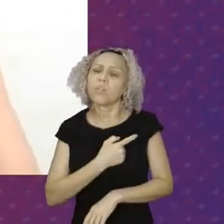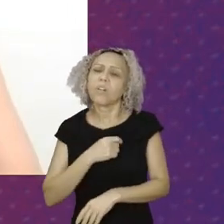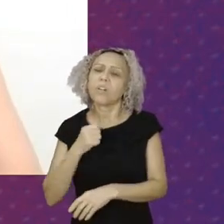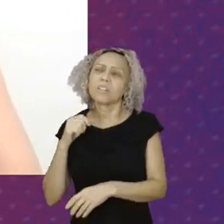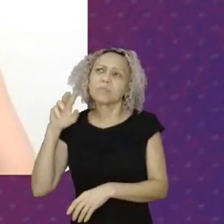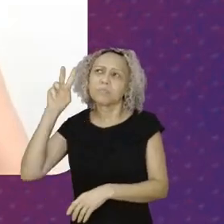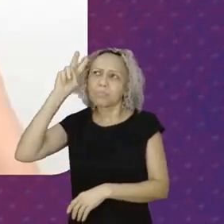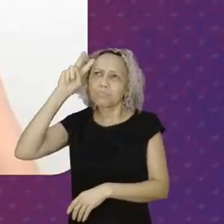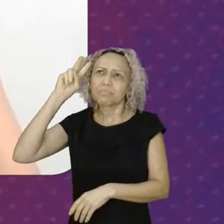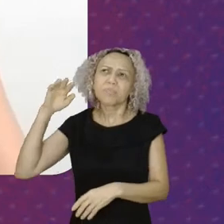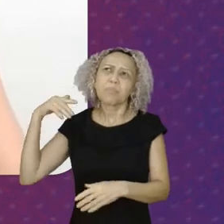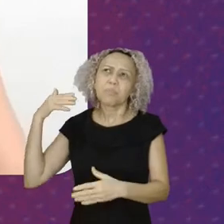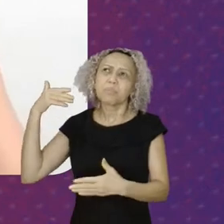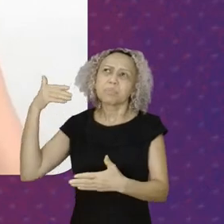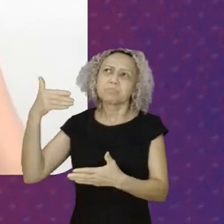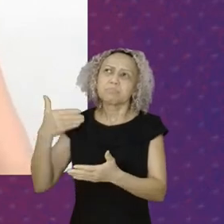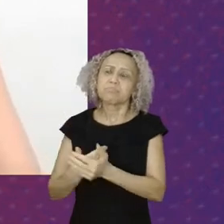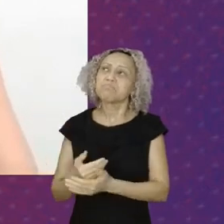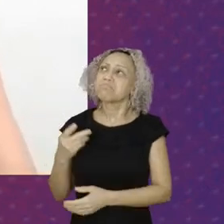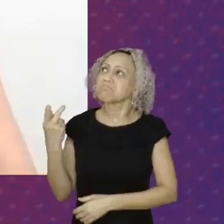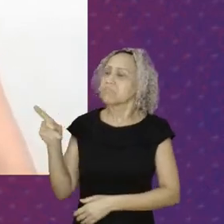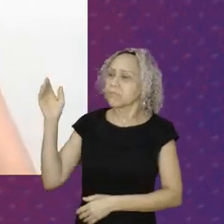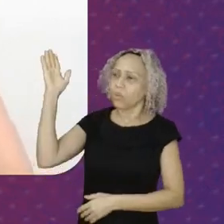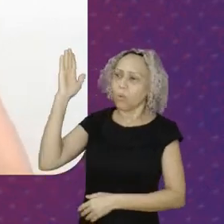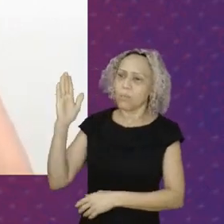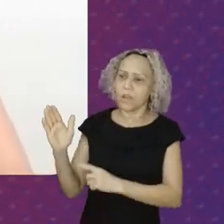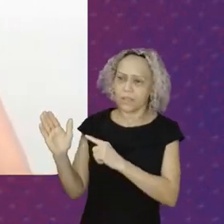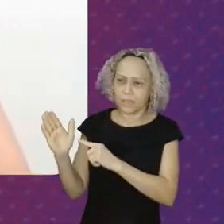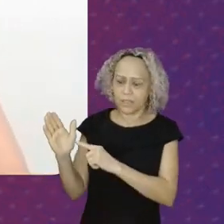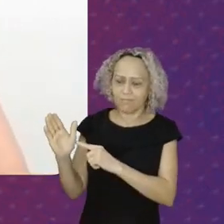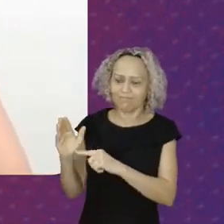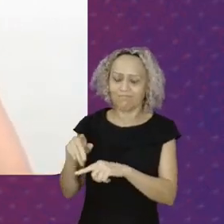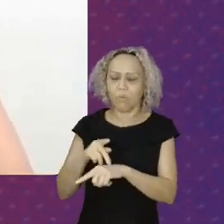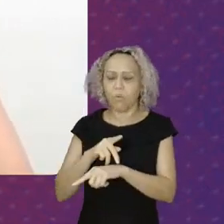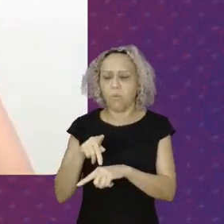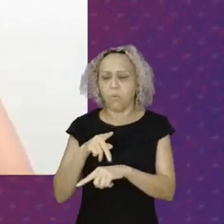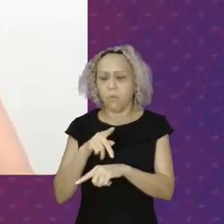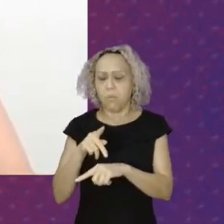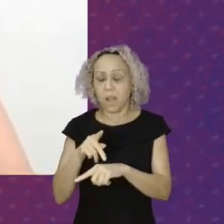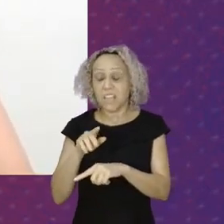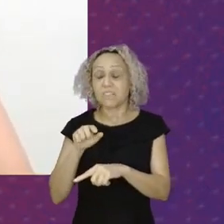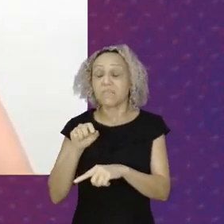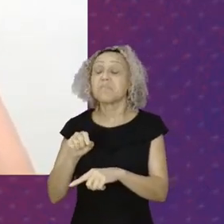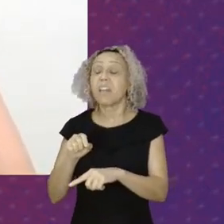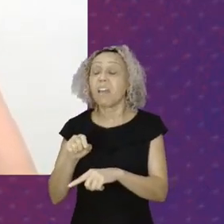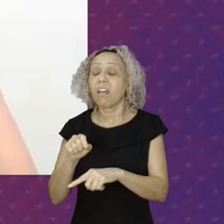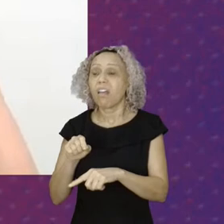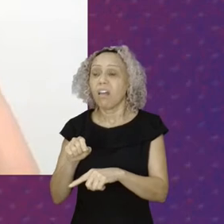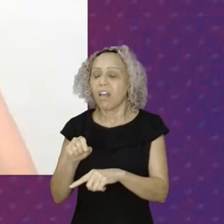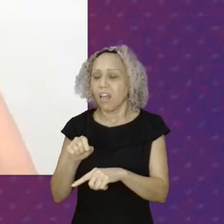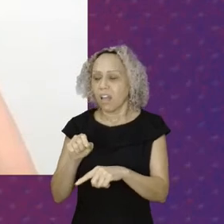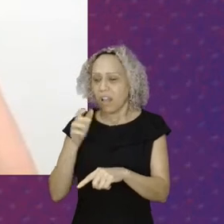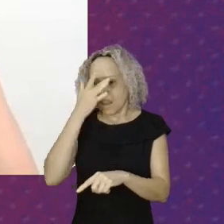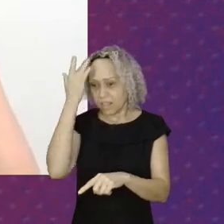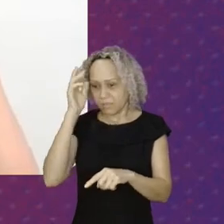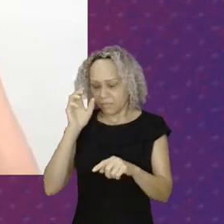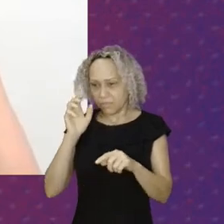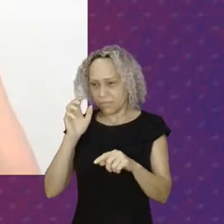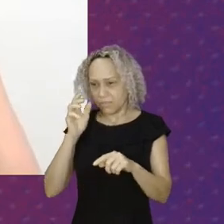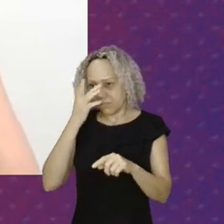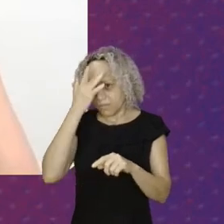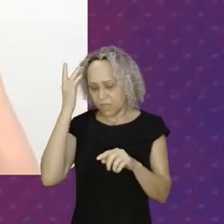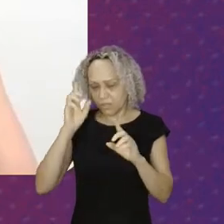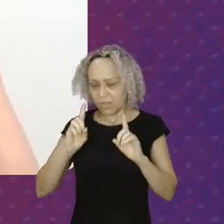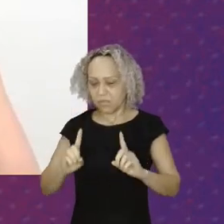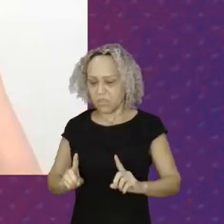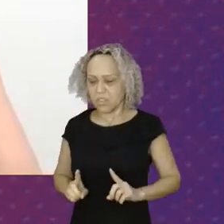historicamente, num país que segregou as pessoas com deficiência. E nós,